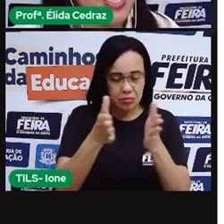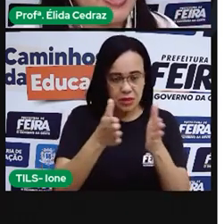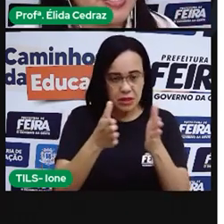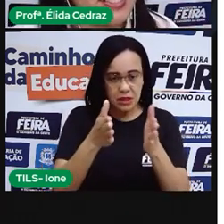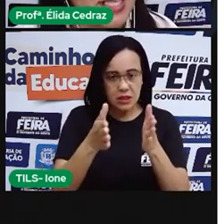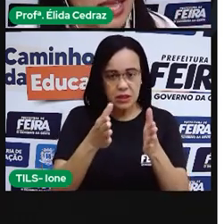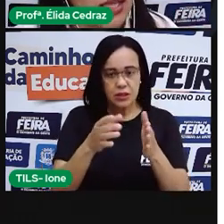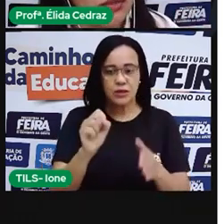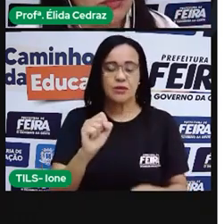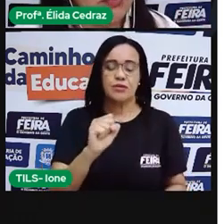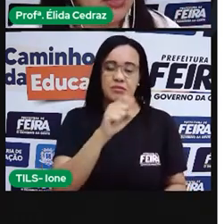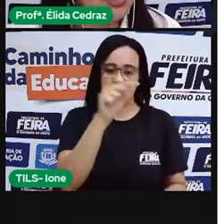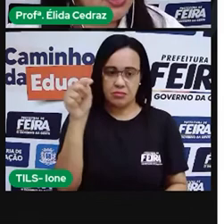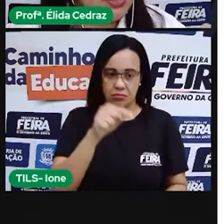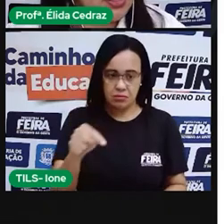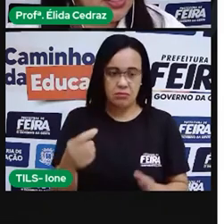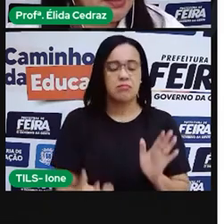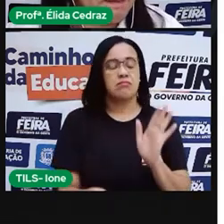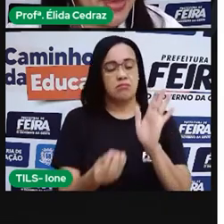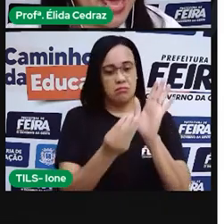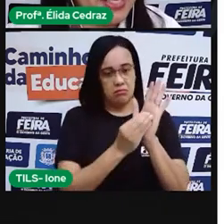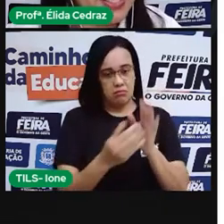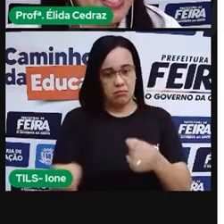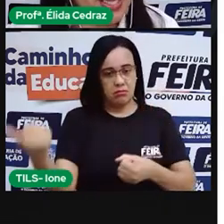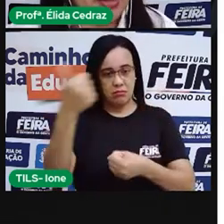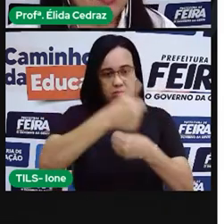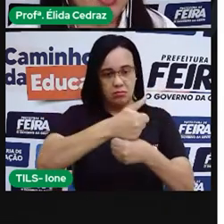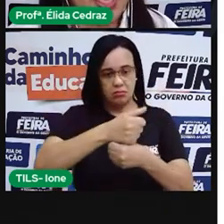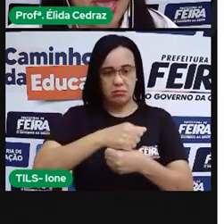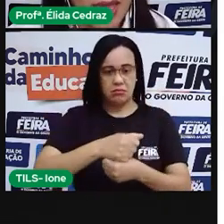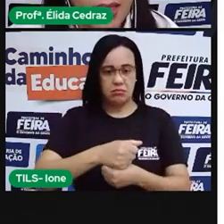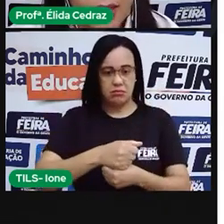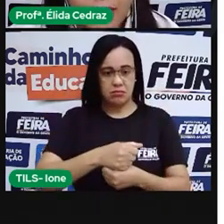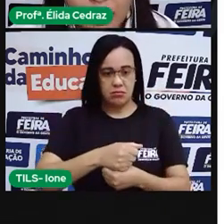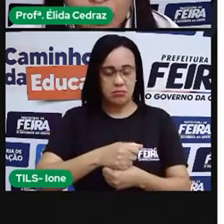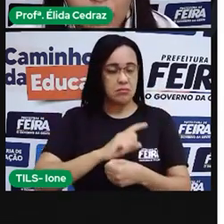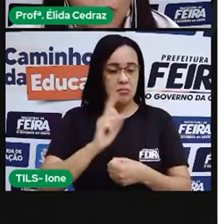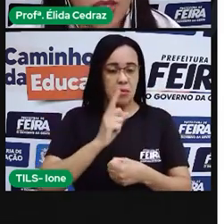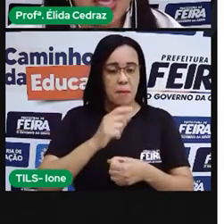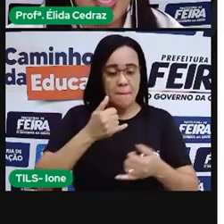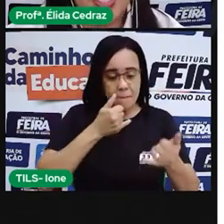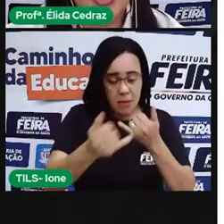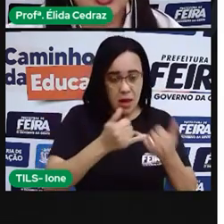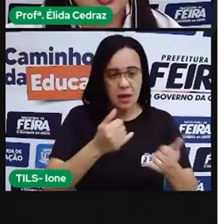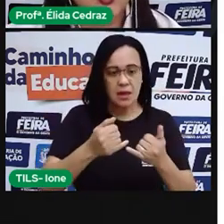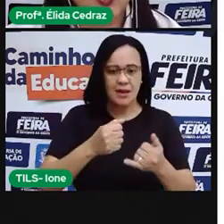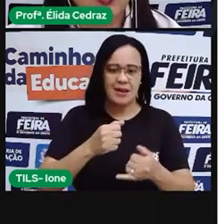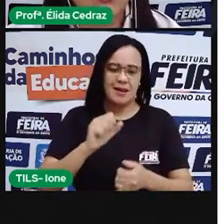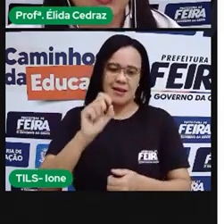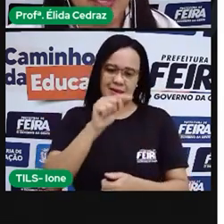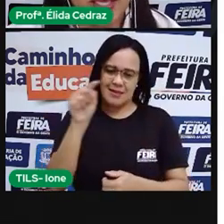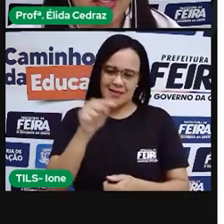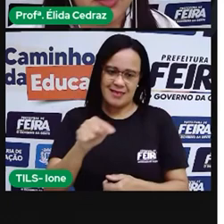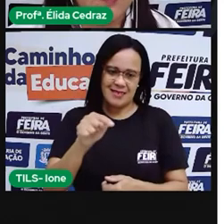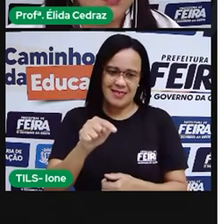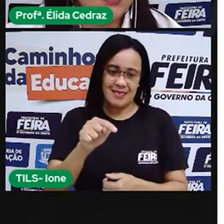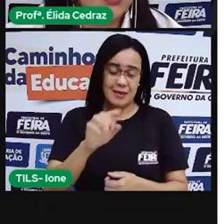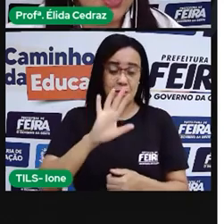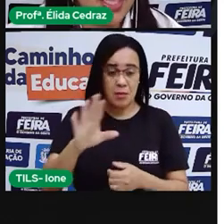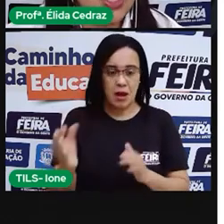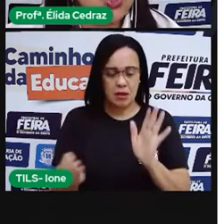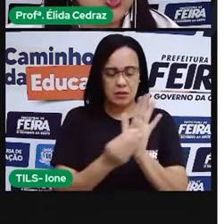a César, mesa, é E ó, resolver,